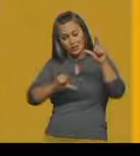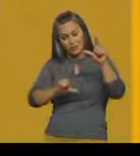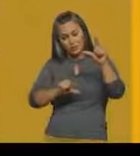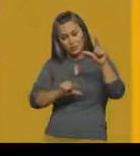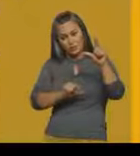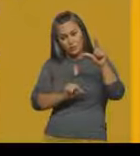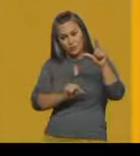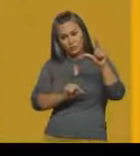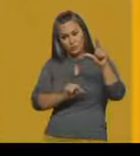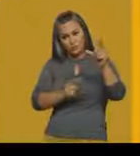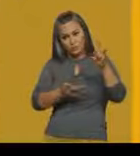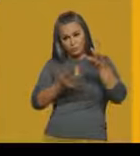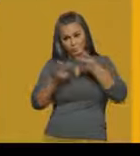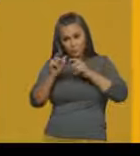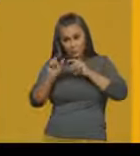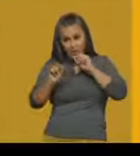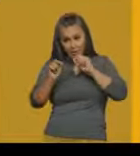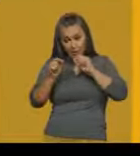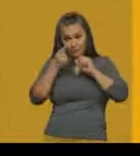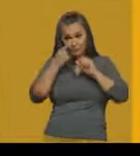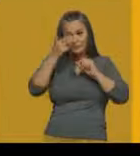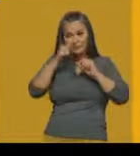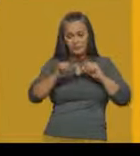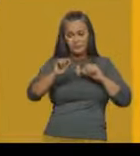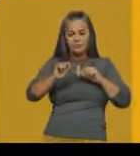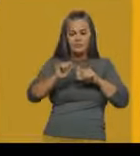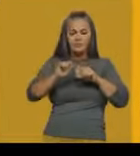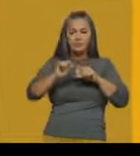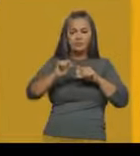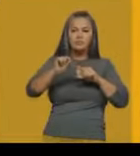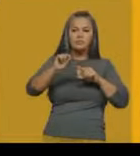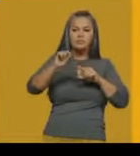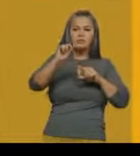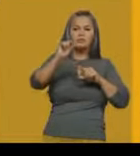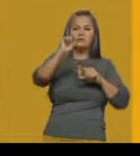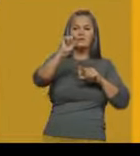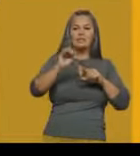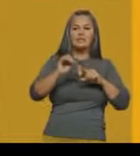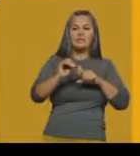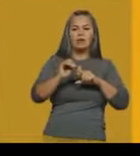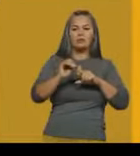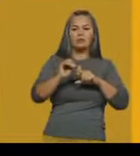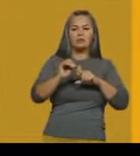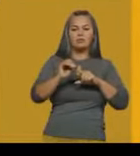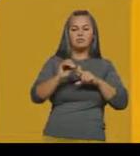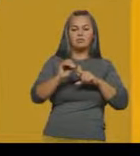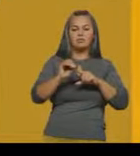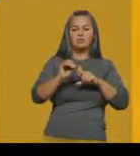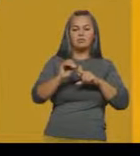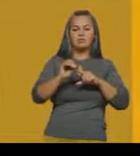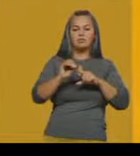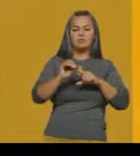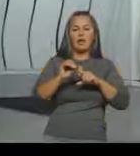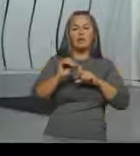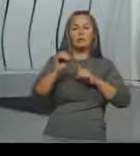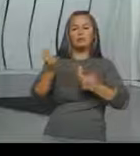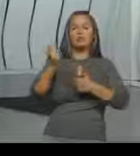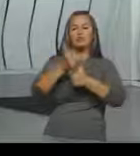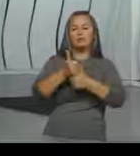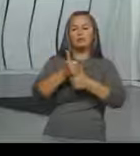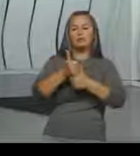horário, beleza? Então vamos lá. Coloquei aqui, vou transformar de grau para radiano. Aí o detalhe